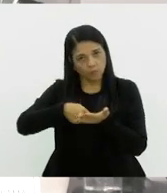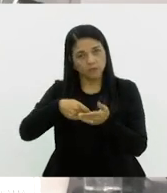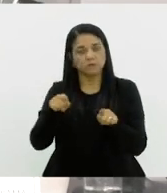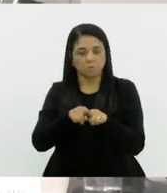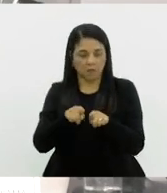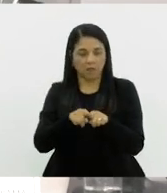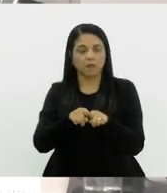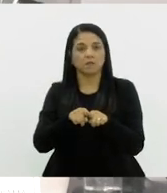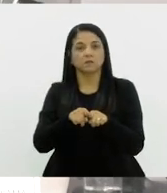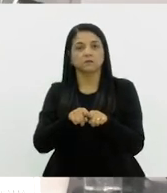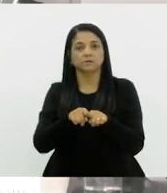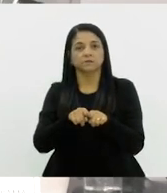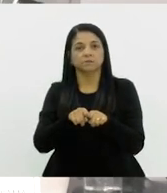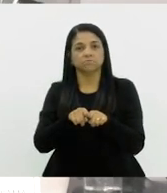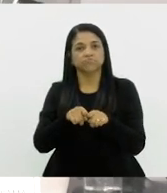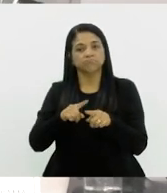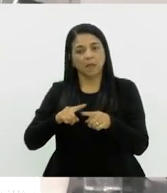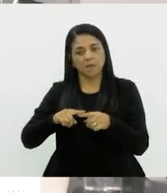cima,